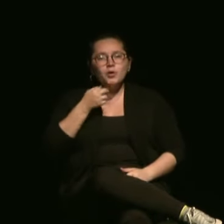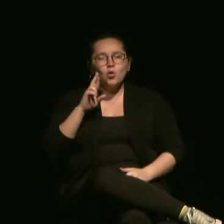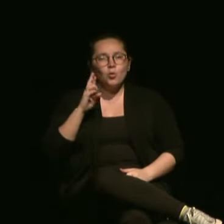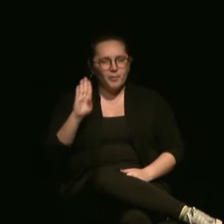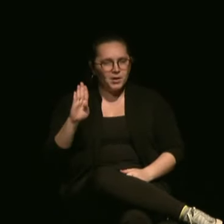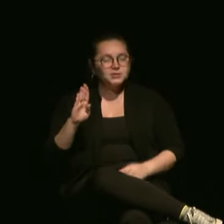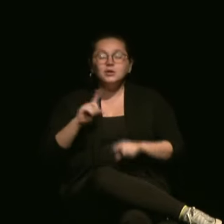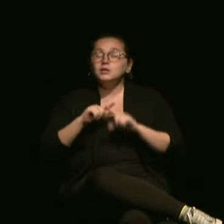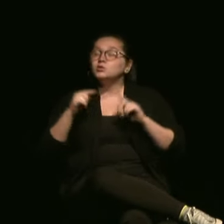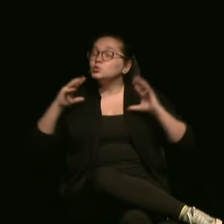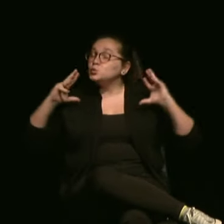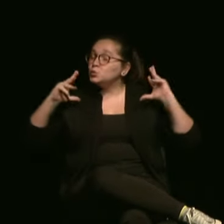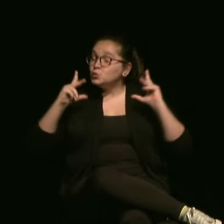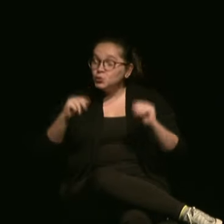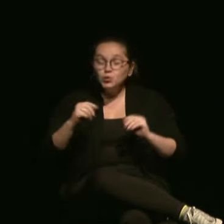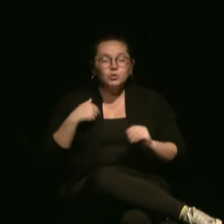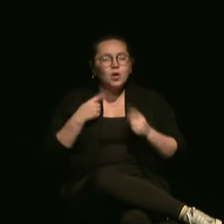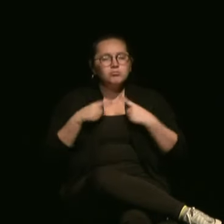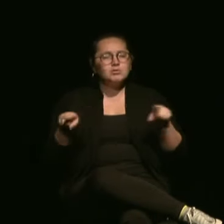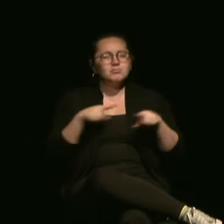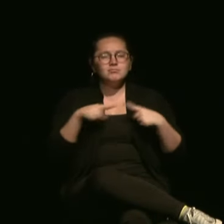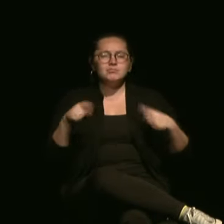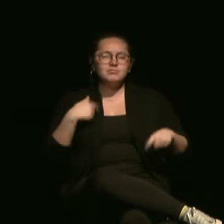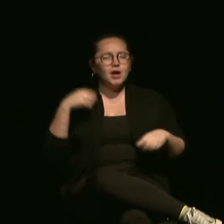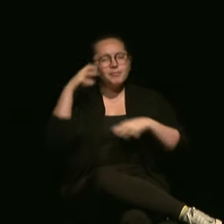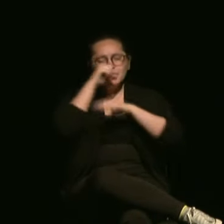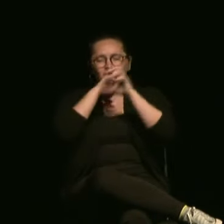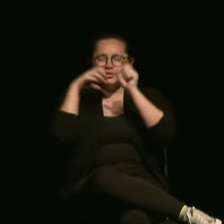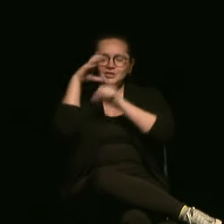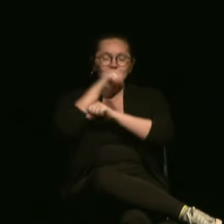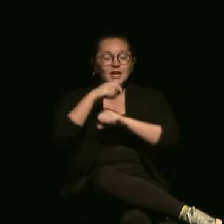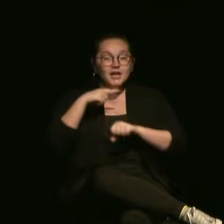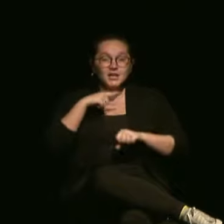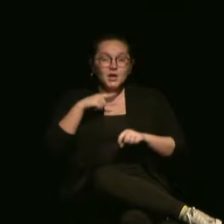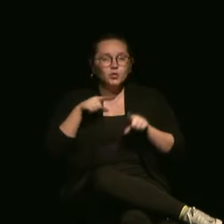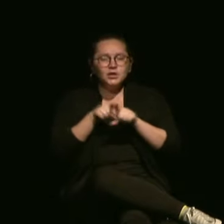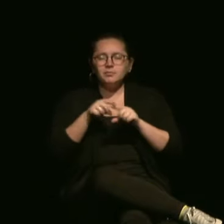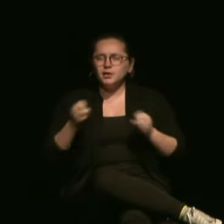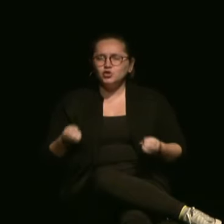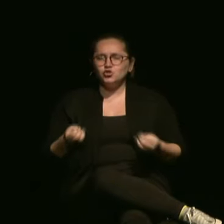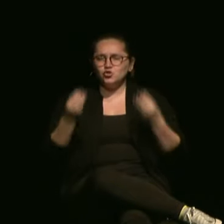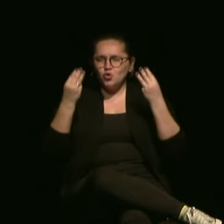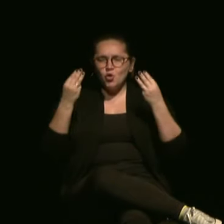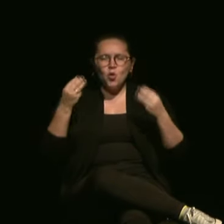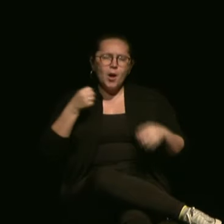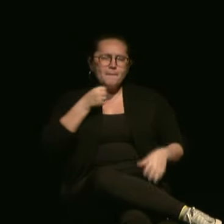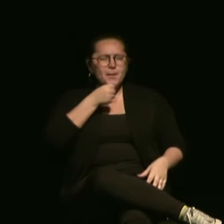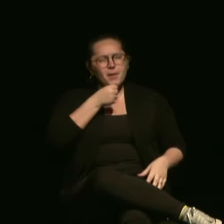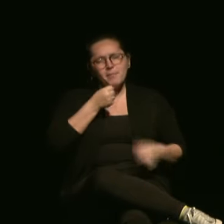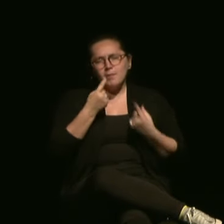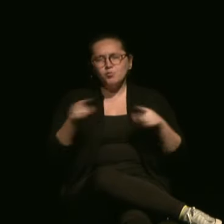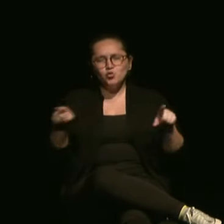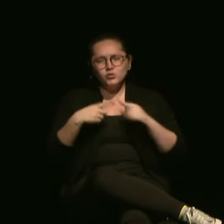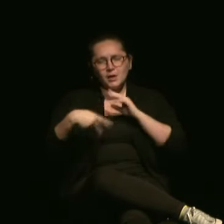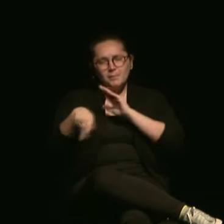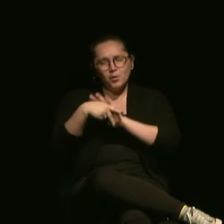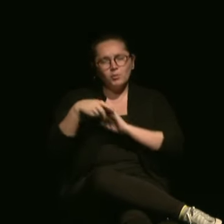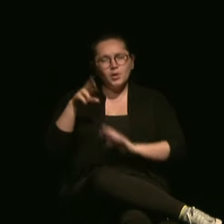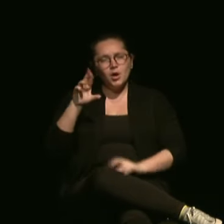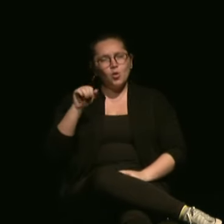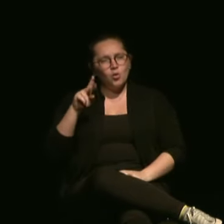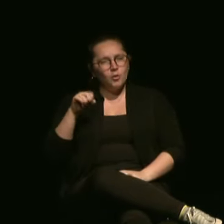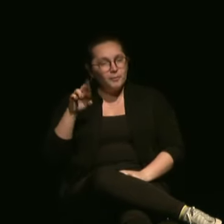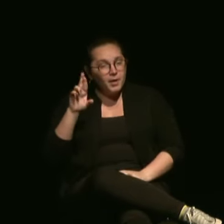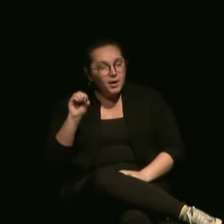Que naquele tempo tinha um sucesso atrás do outro. E eu fazia show, cantava aquelas músicas todas do Roberto Carlos. Foi uma